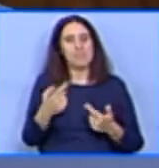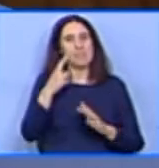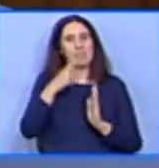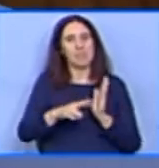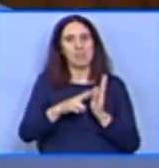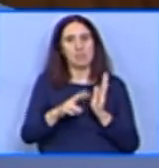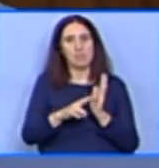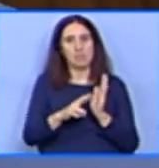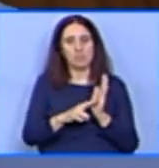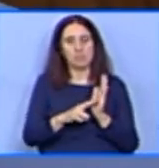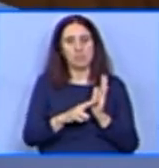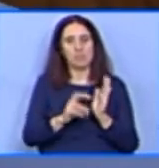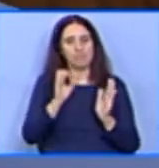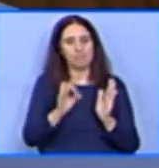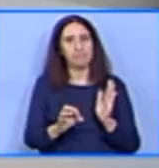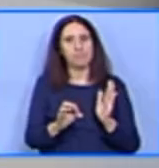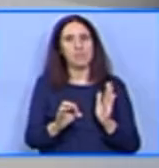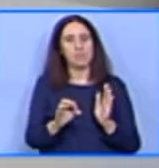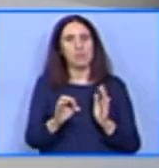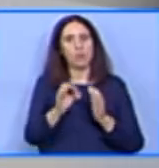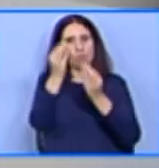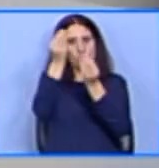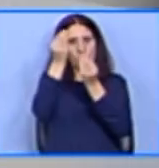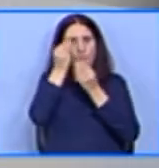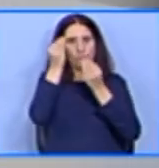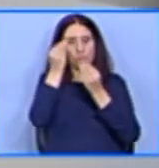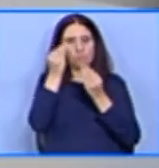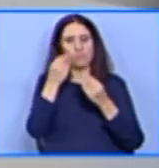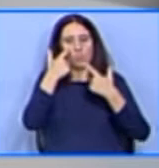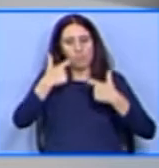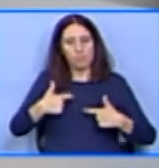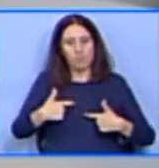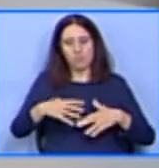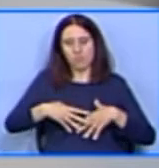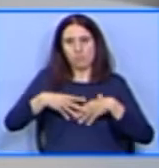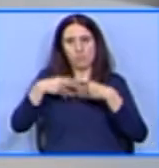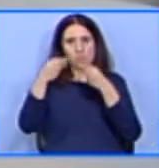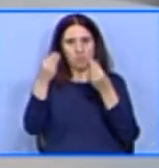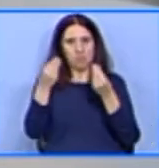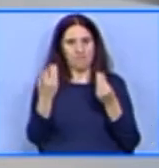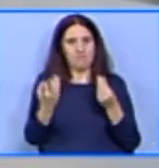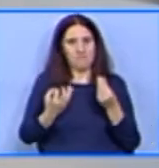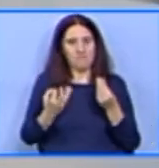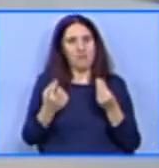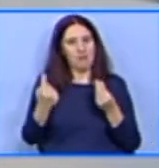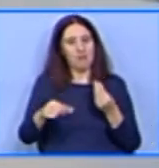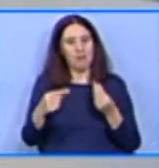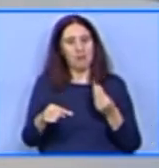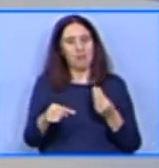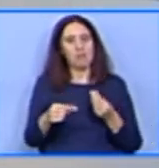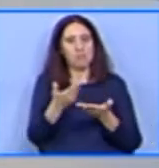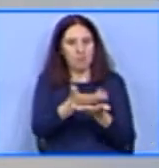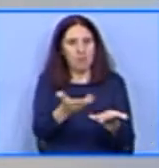que tenham uma certa dimensão formativa, humanística e espiritual também têm aqui lugar e